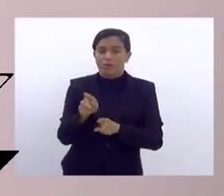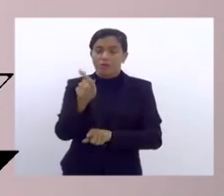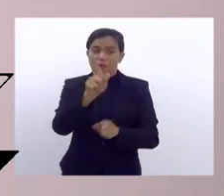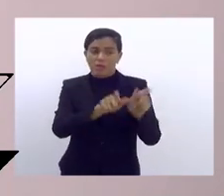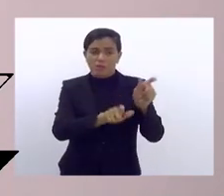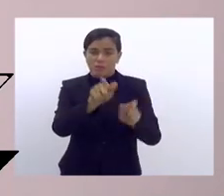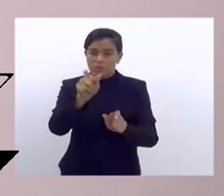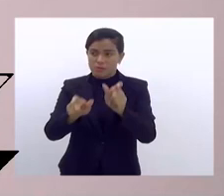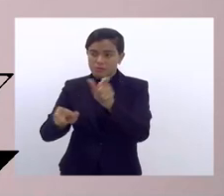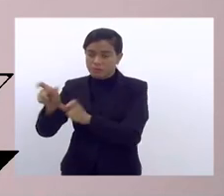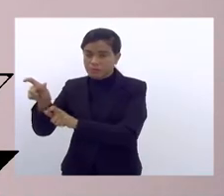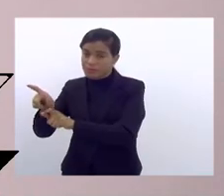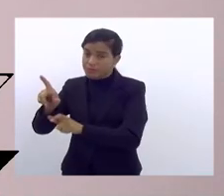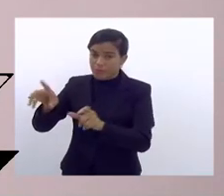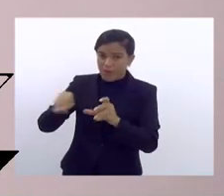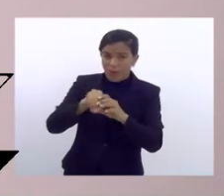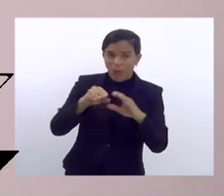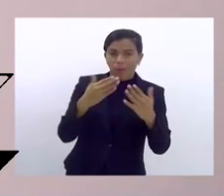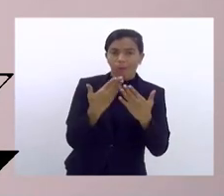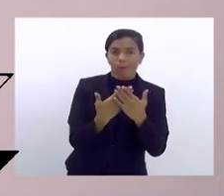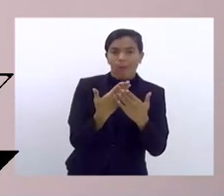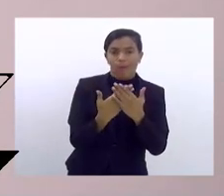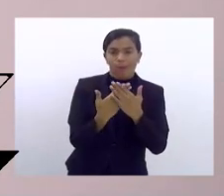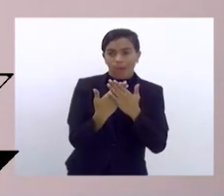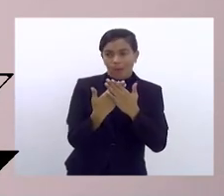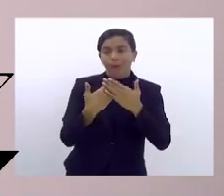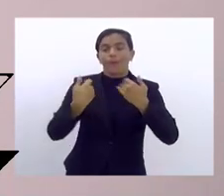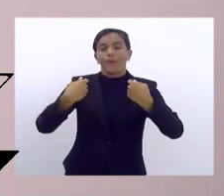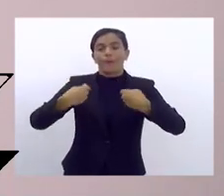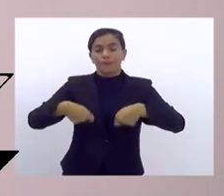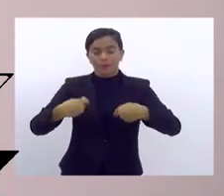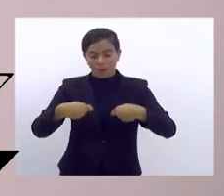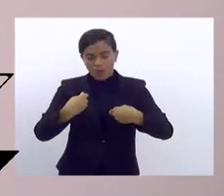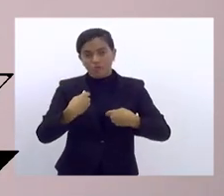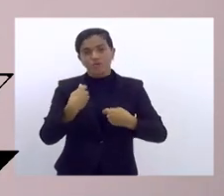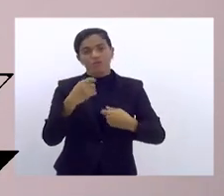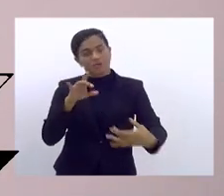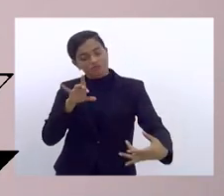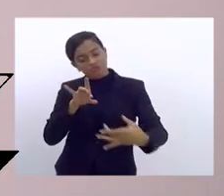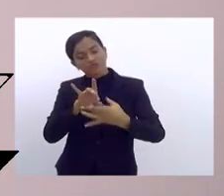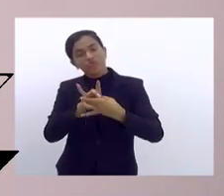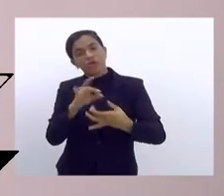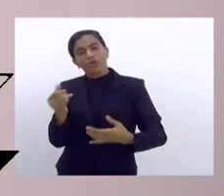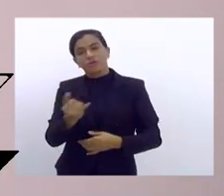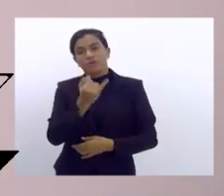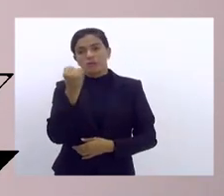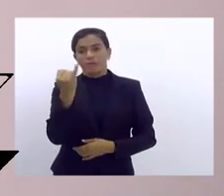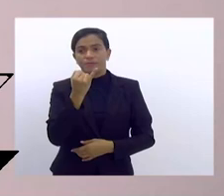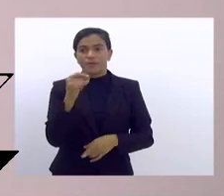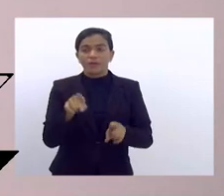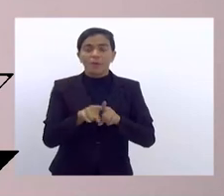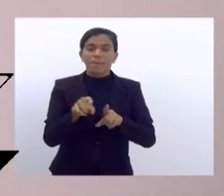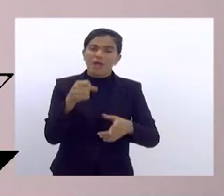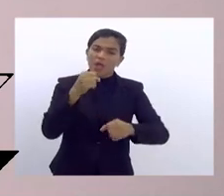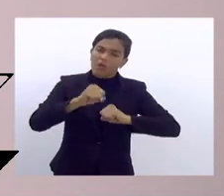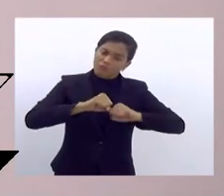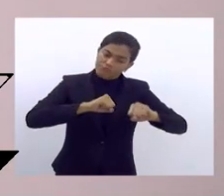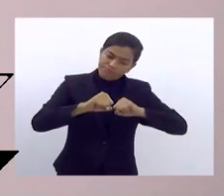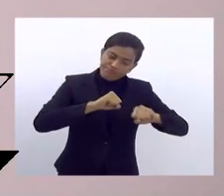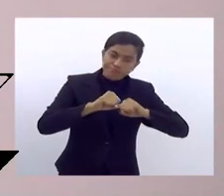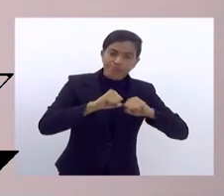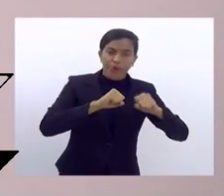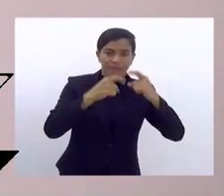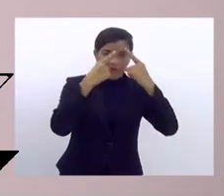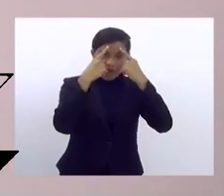mas dentro da escola nós precisamos construir laços significativos e combater as violências que